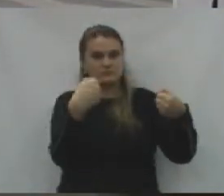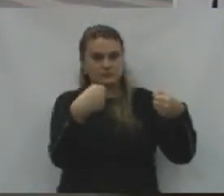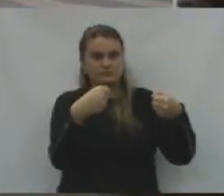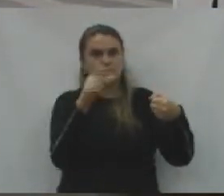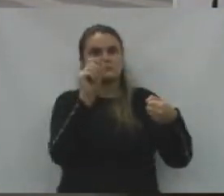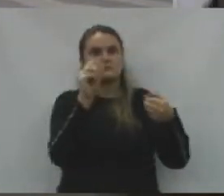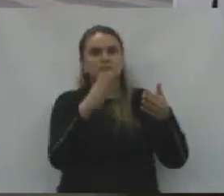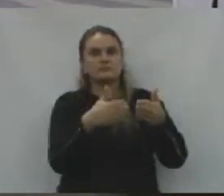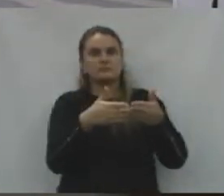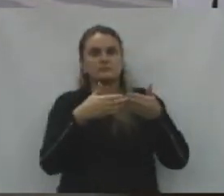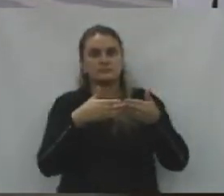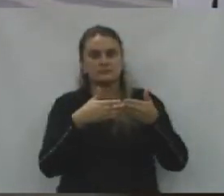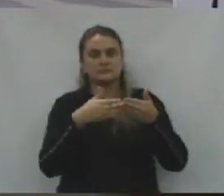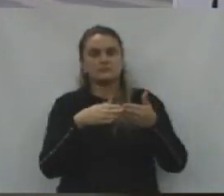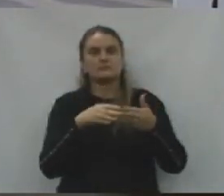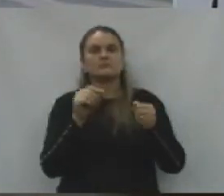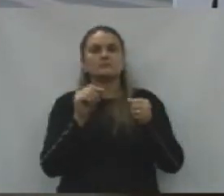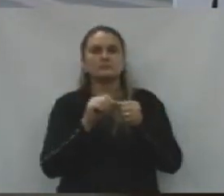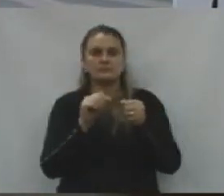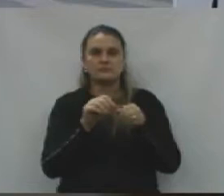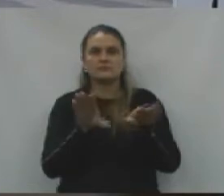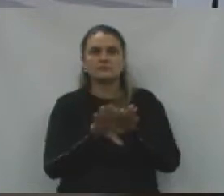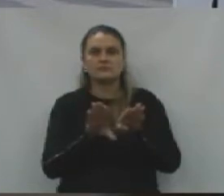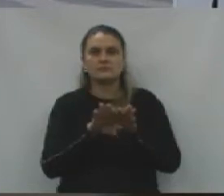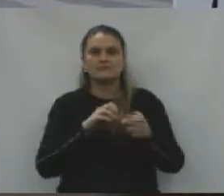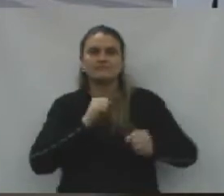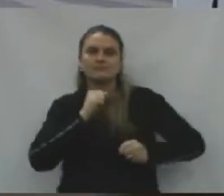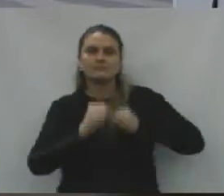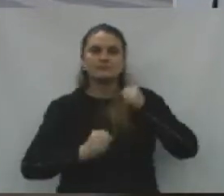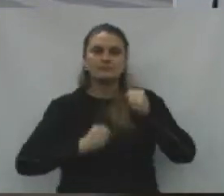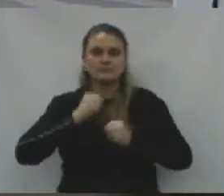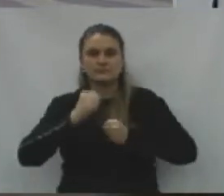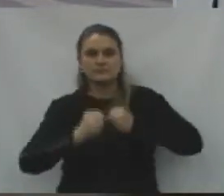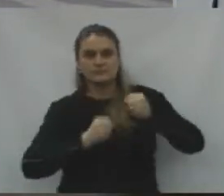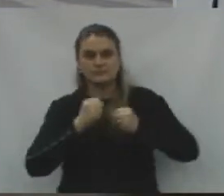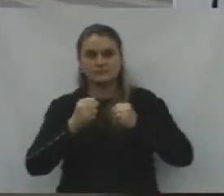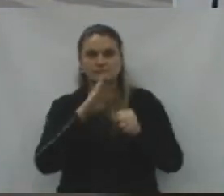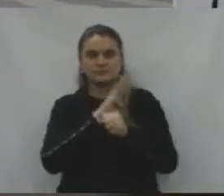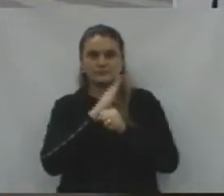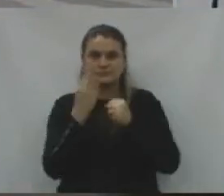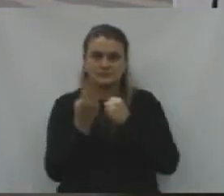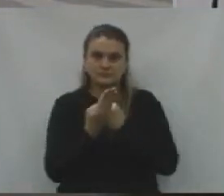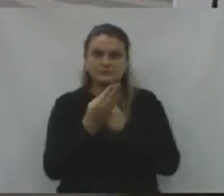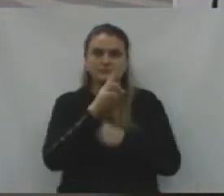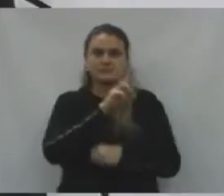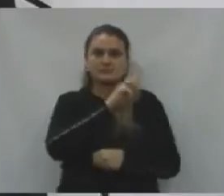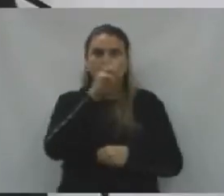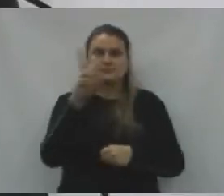precisam, que nos pedem. A corrida, no circuito de interbairros de União da